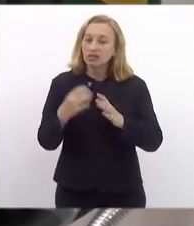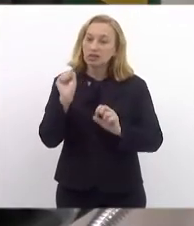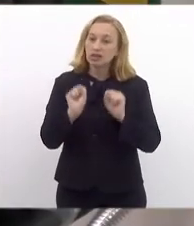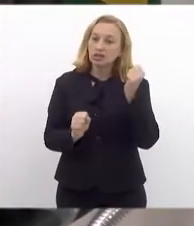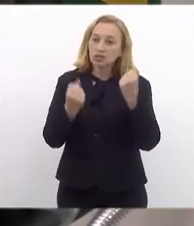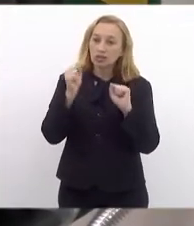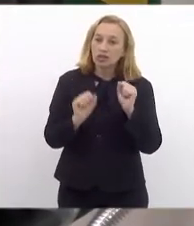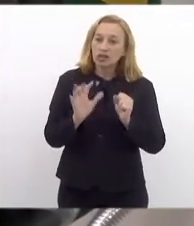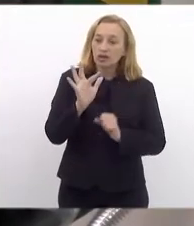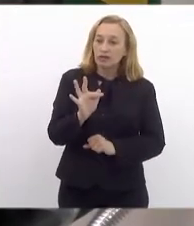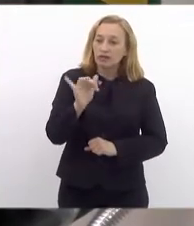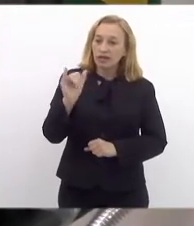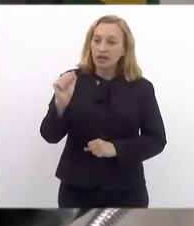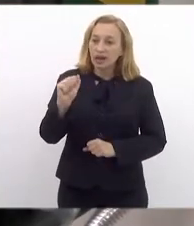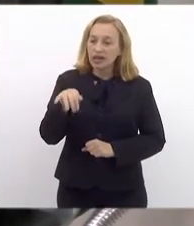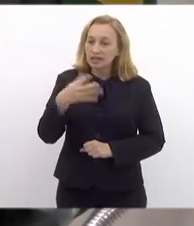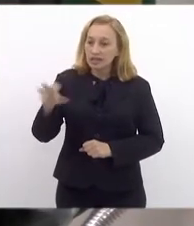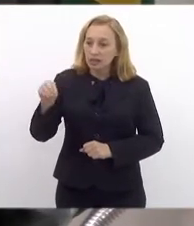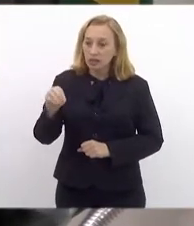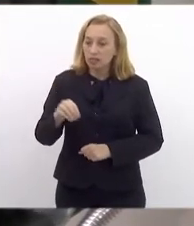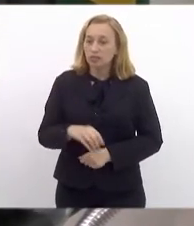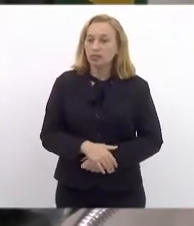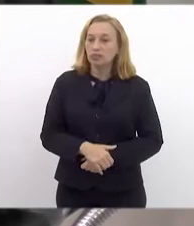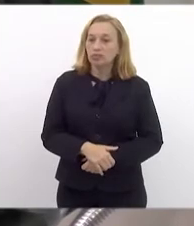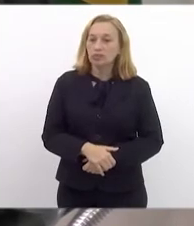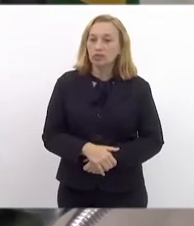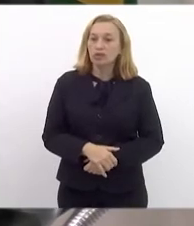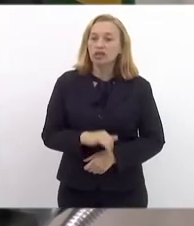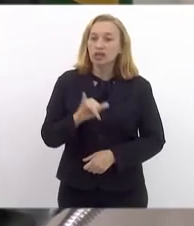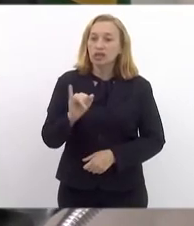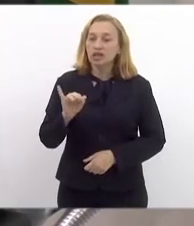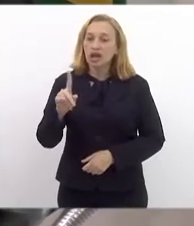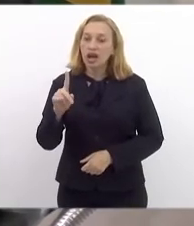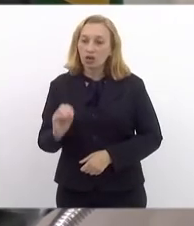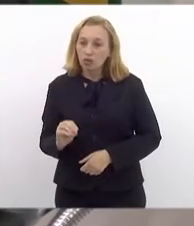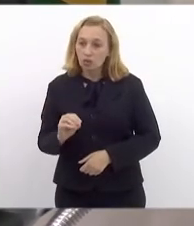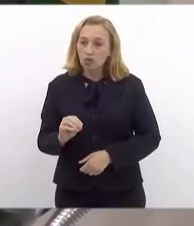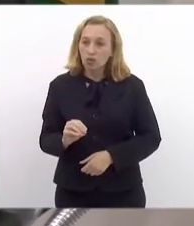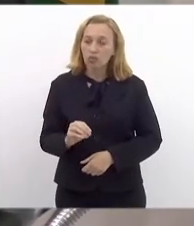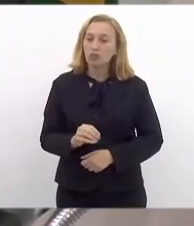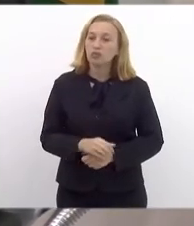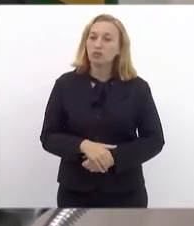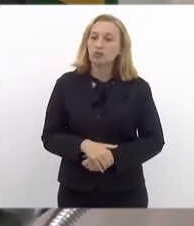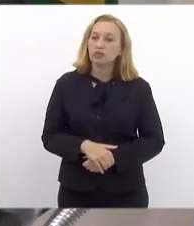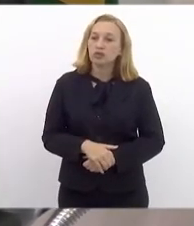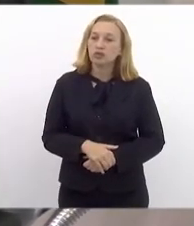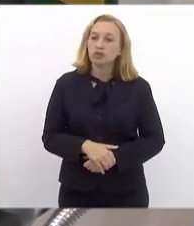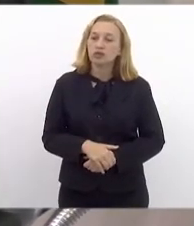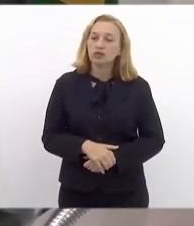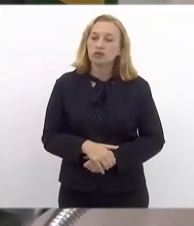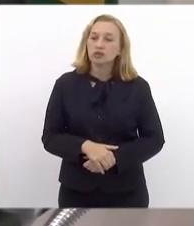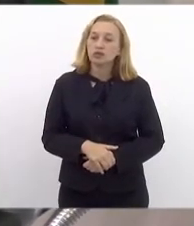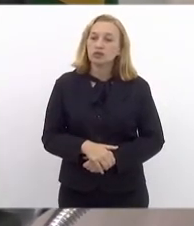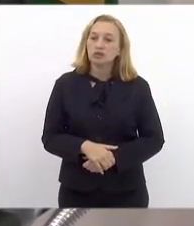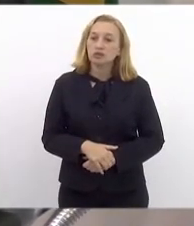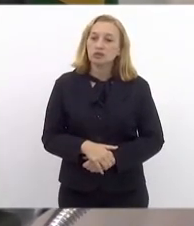Fiação e o Iago Vasconcelos Figueiredo